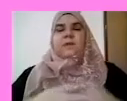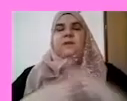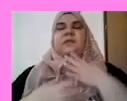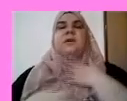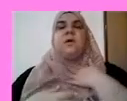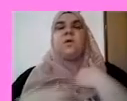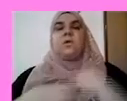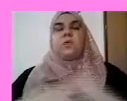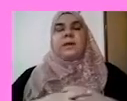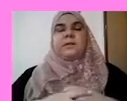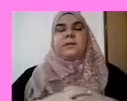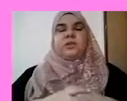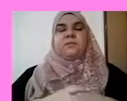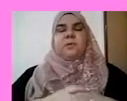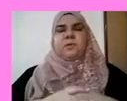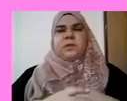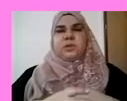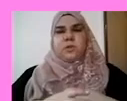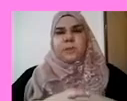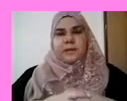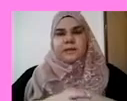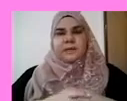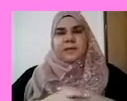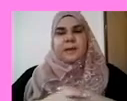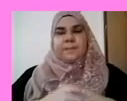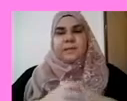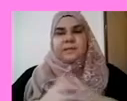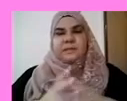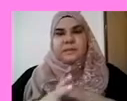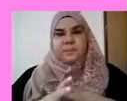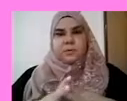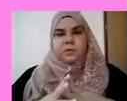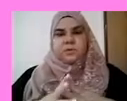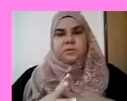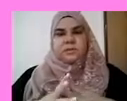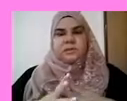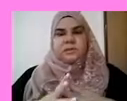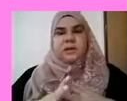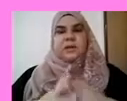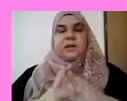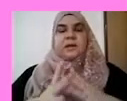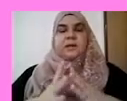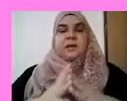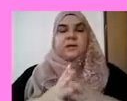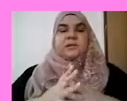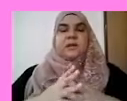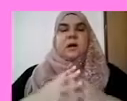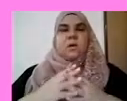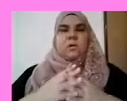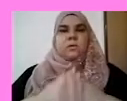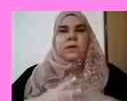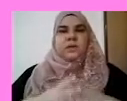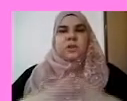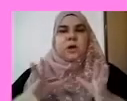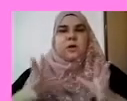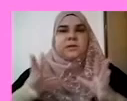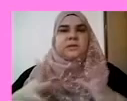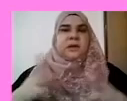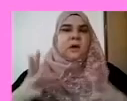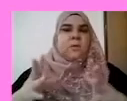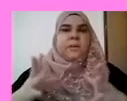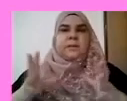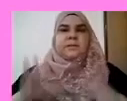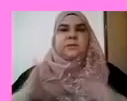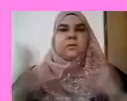O que vem a ser a congruência de figuras geométricas? A princípio, nós vamos entender que ser congruente é